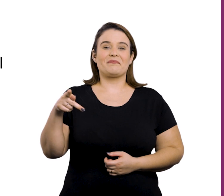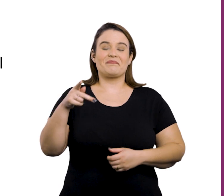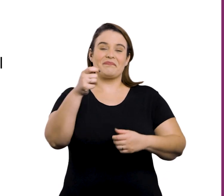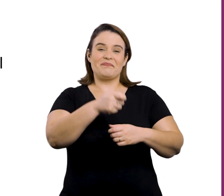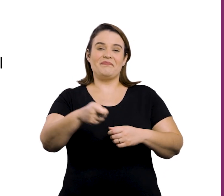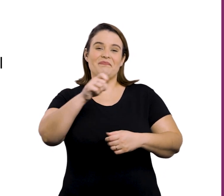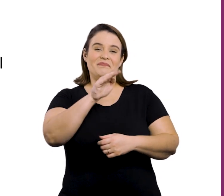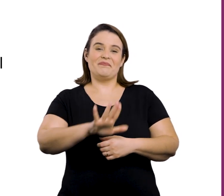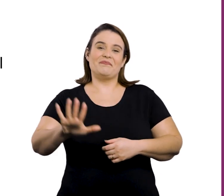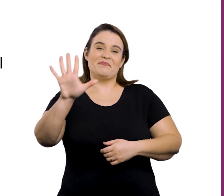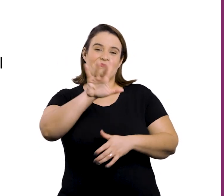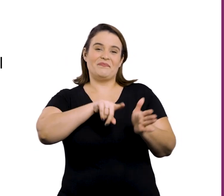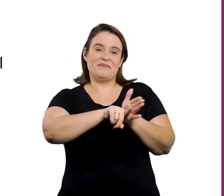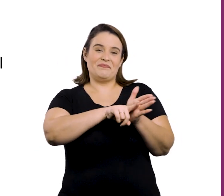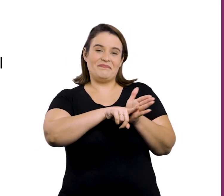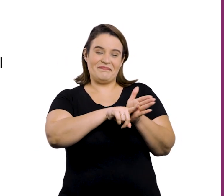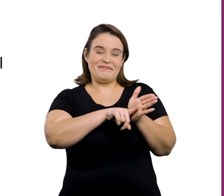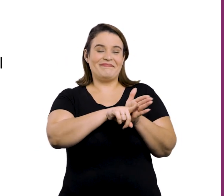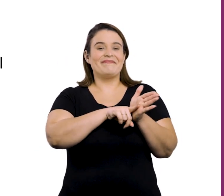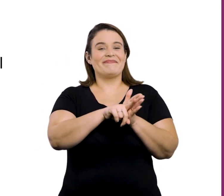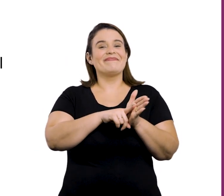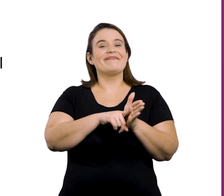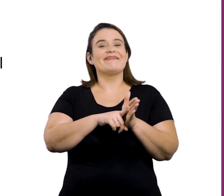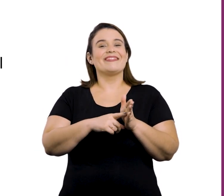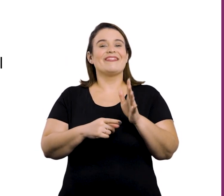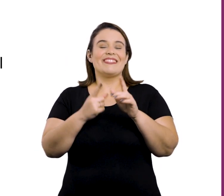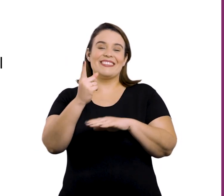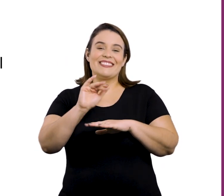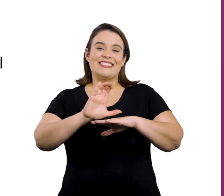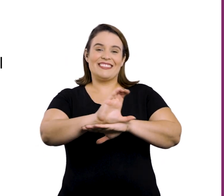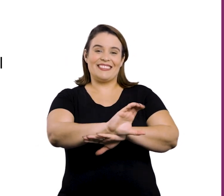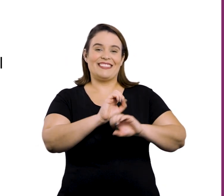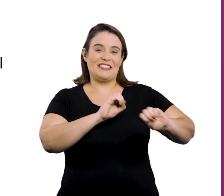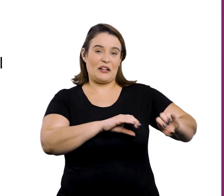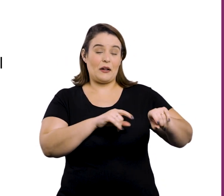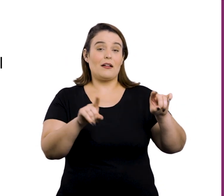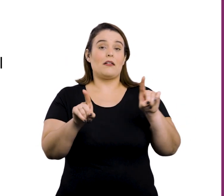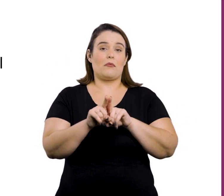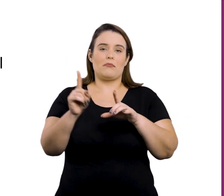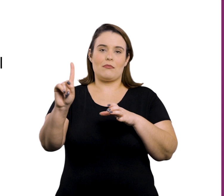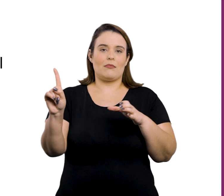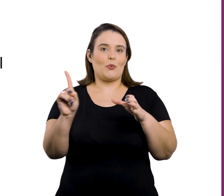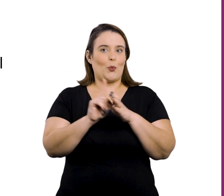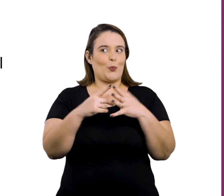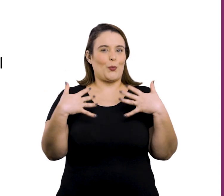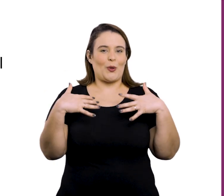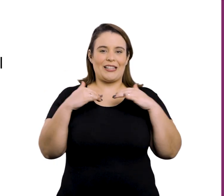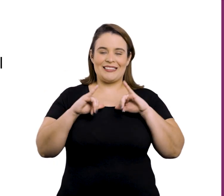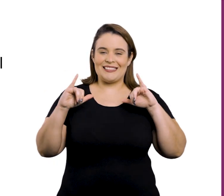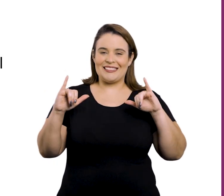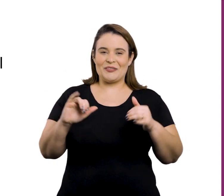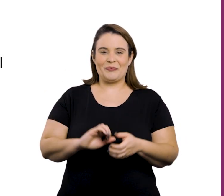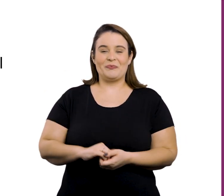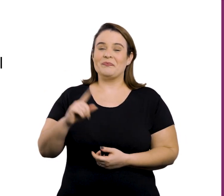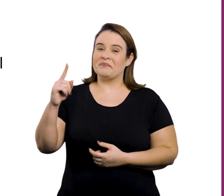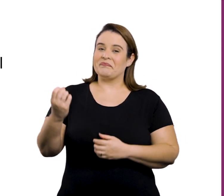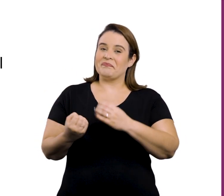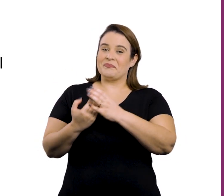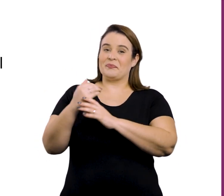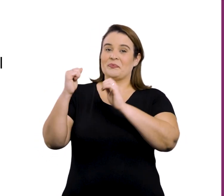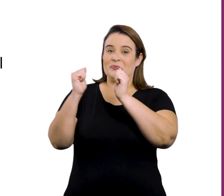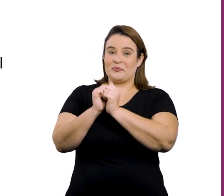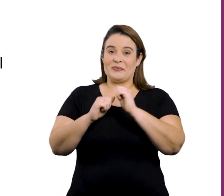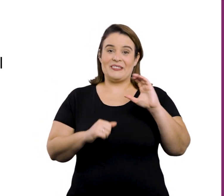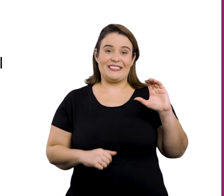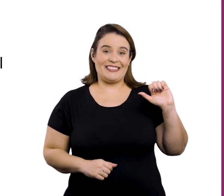e ex-presidente da Associação Nacional de Pesquisa em Financiamento da Educação, FINEDUCA, e membro histórico